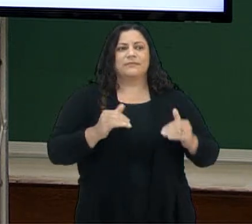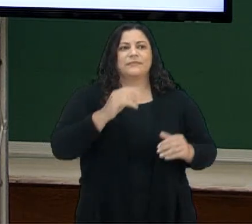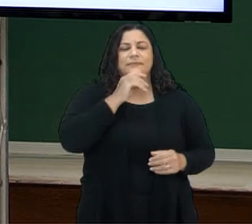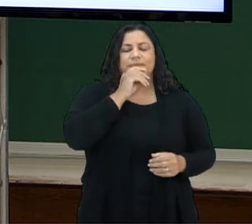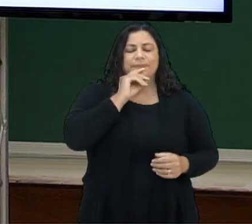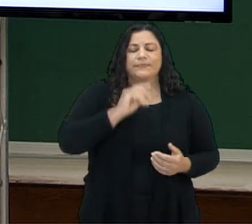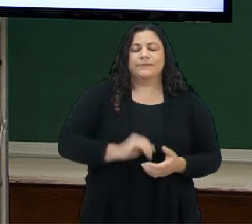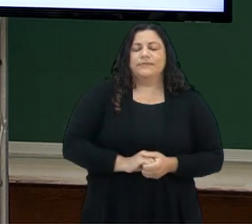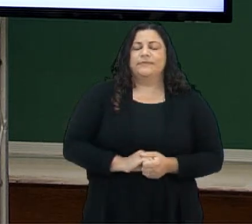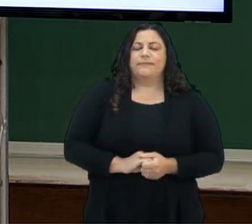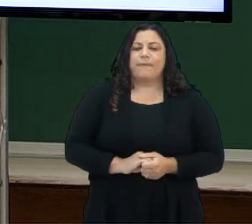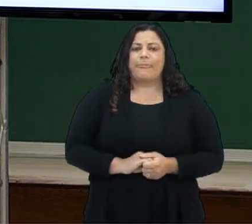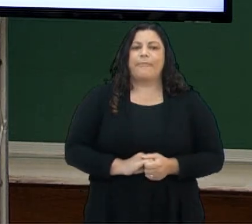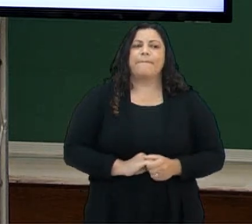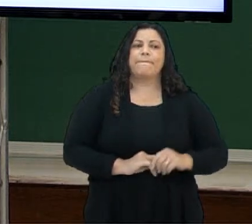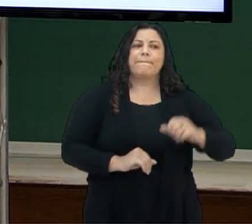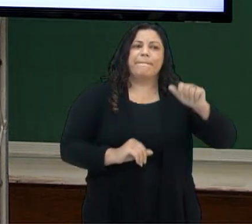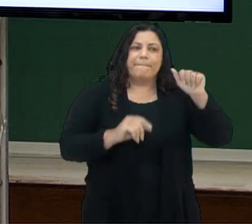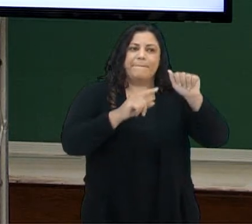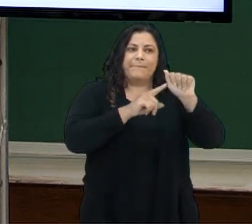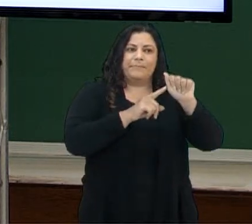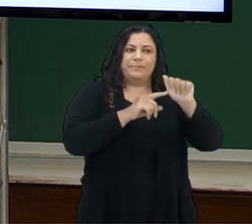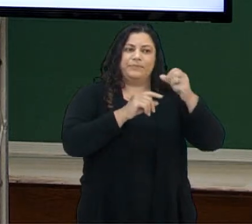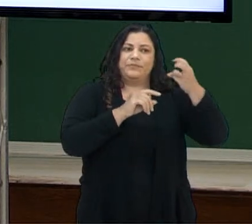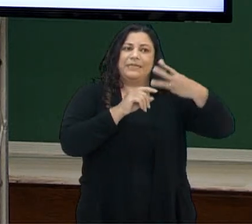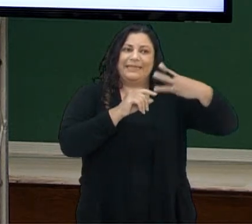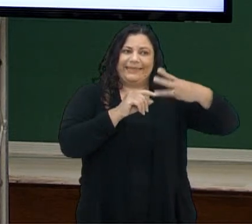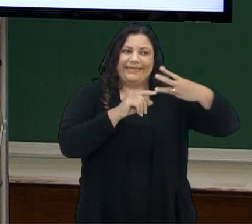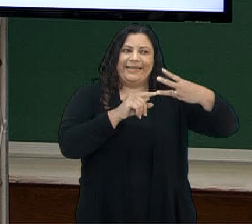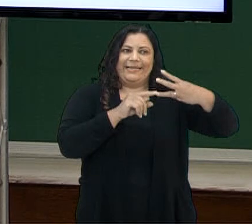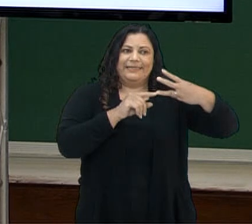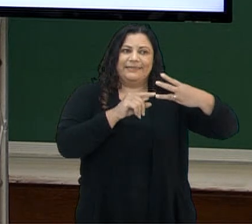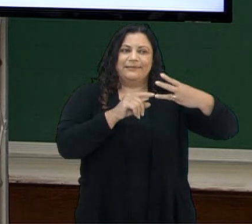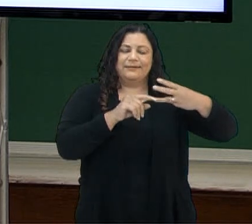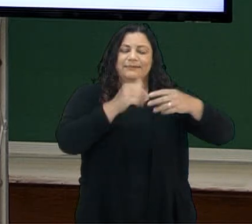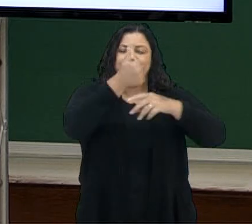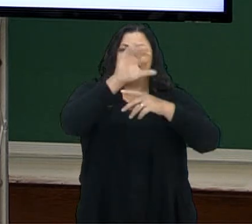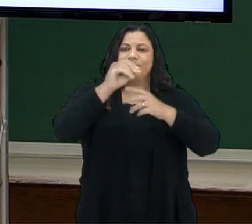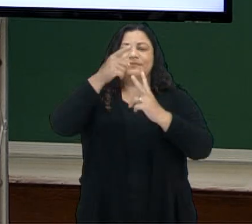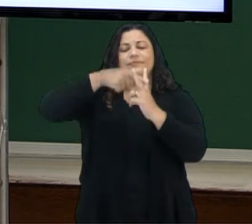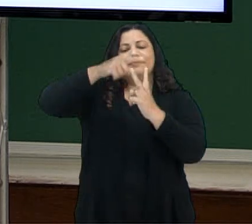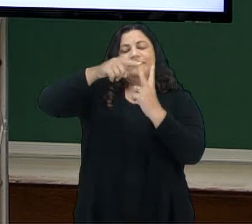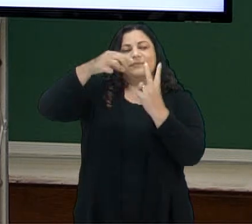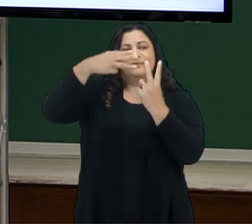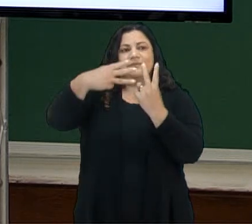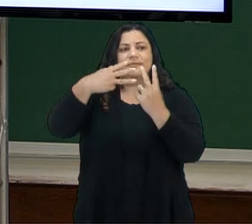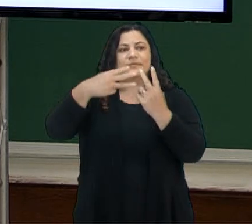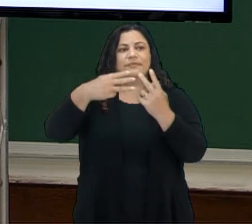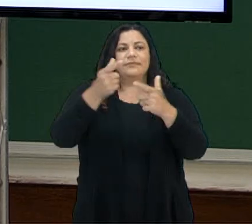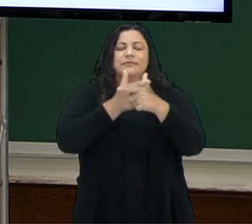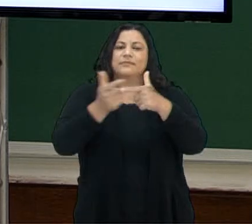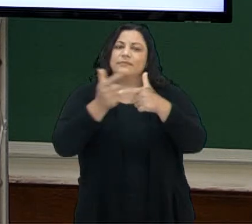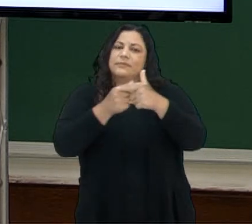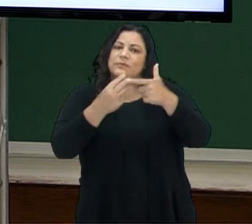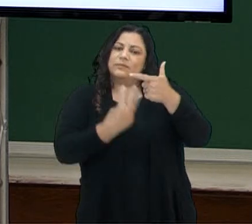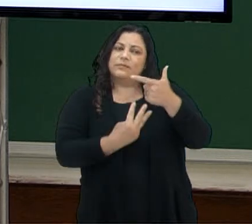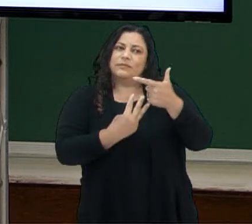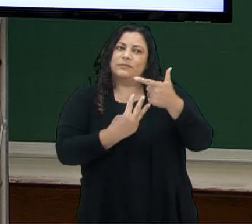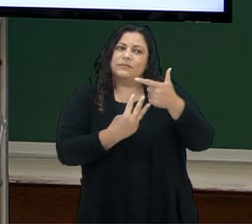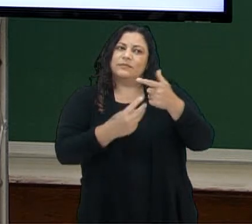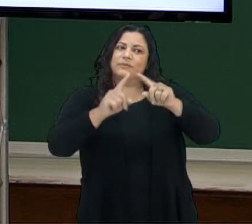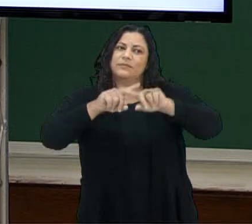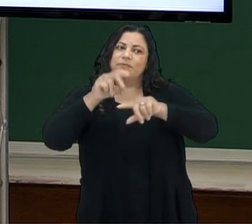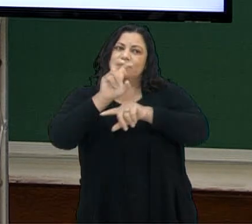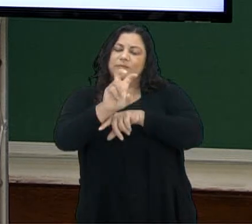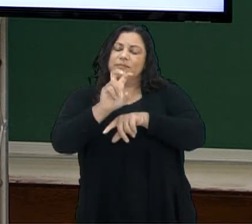3, vezes o apótema, que é 5. 5 vezes 3 divididos por 3 aqui desaparece, né?